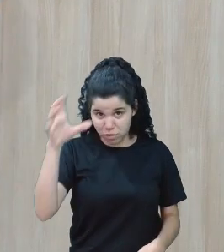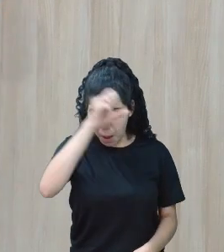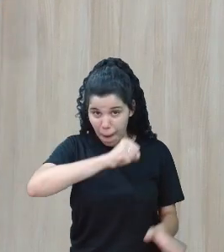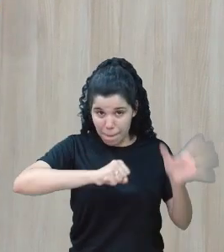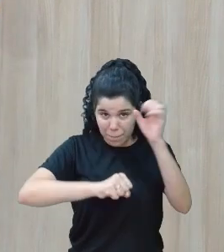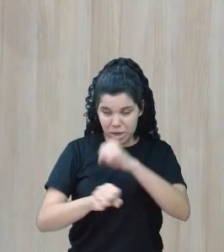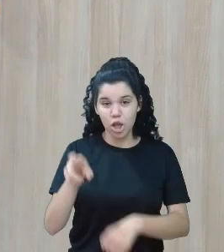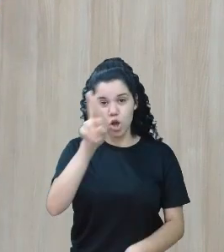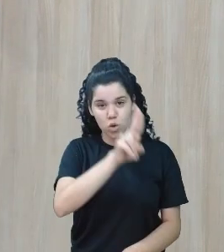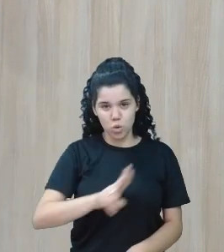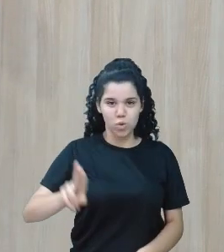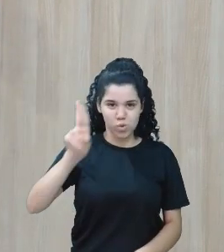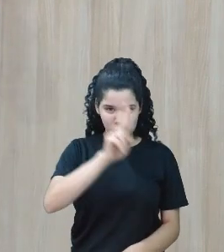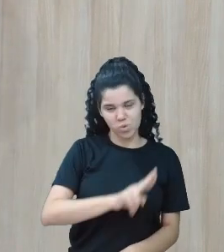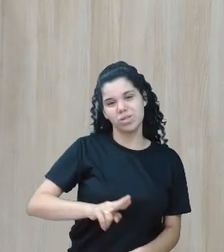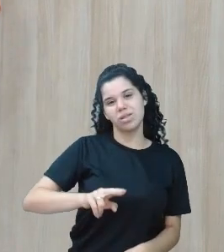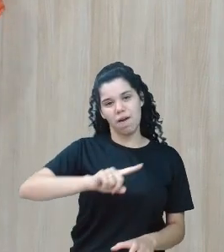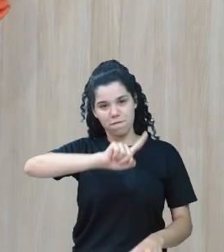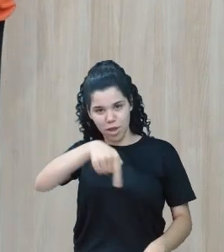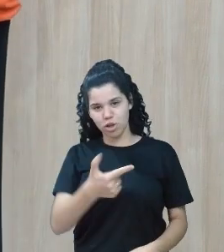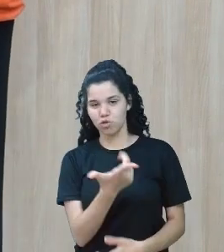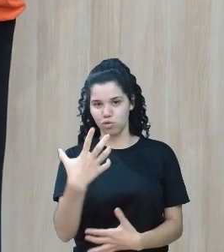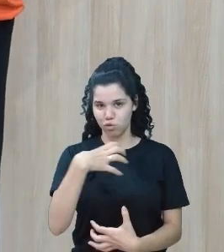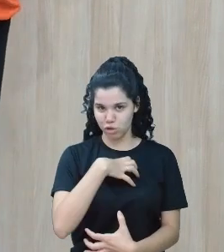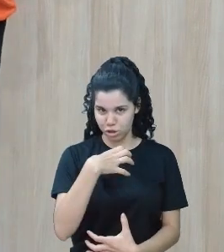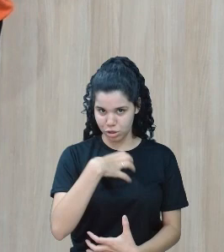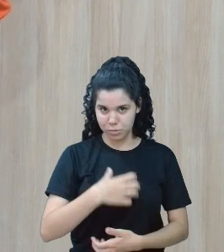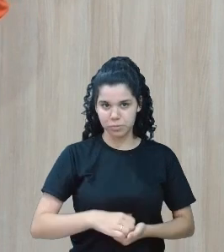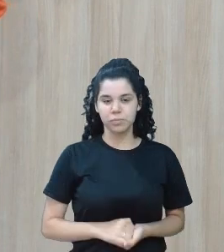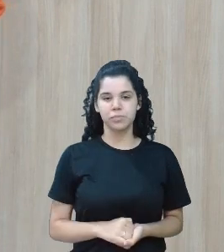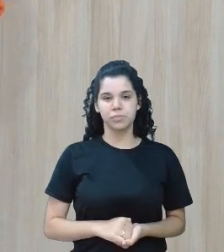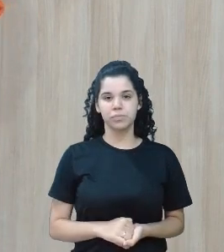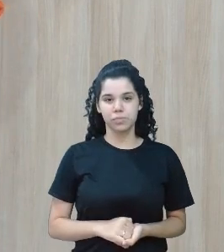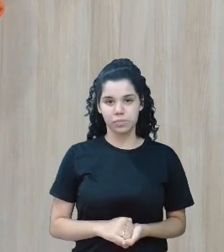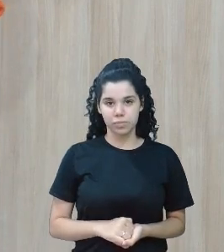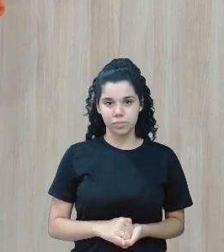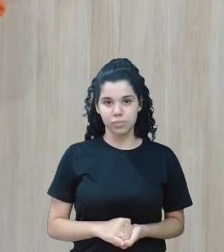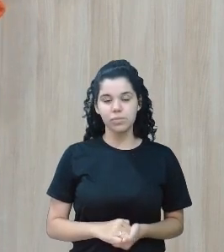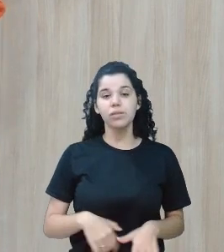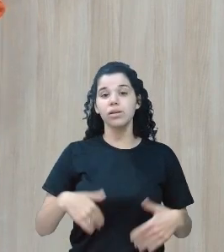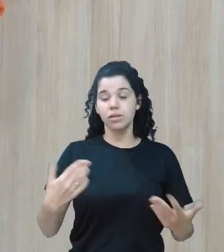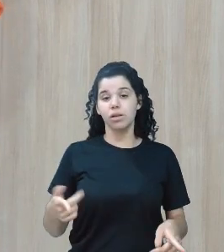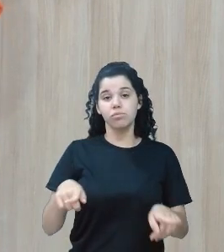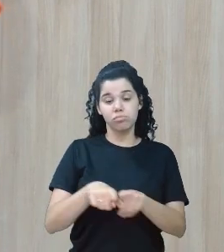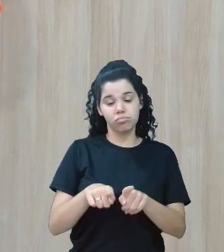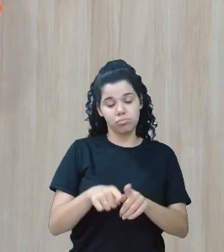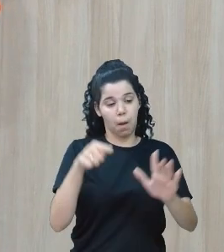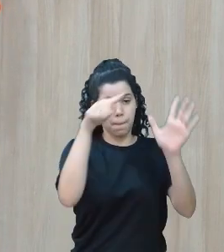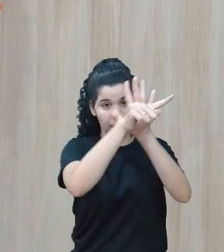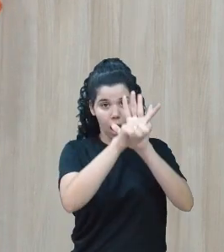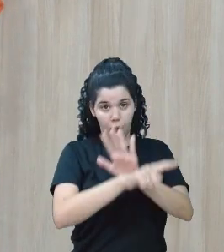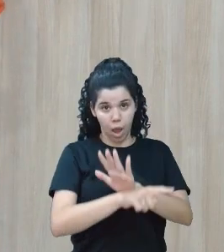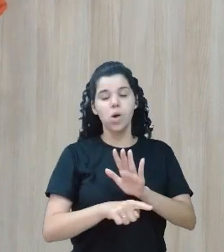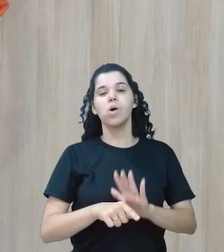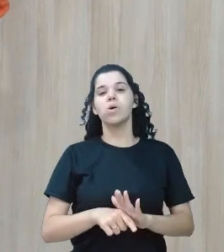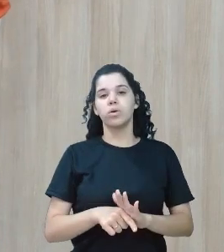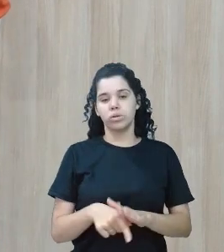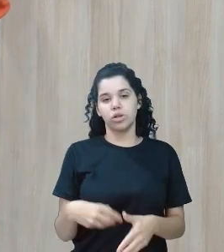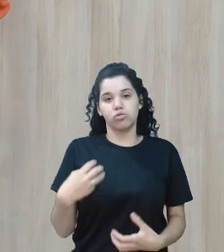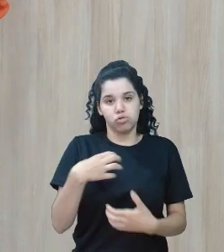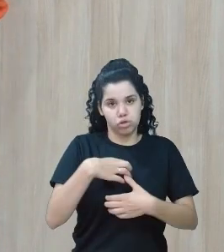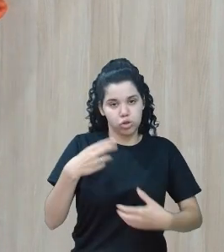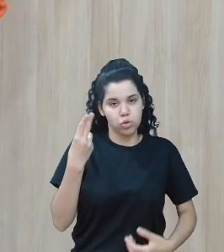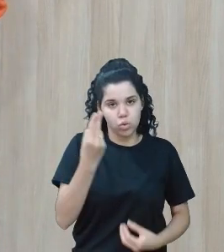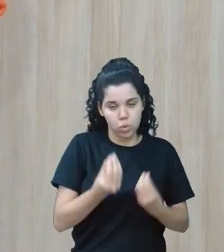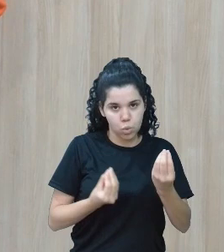usar vírgula de uma outra forma, tá? Colocando nas questões e vendo como é que o uso de